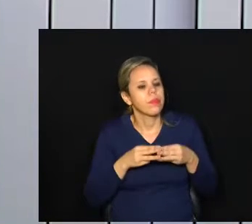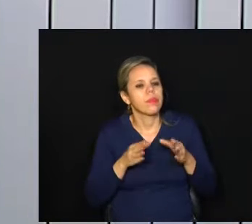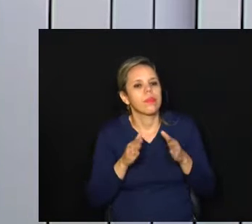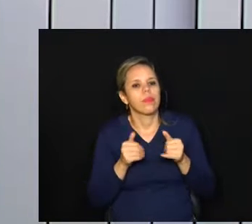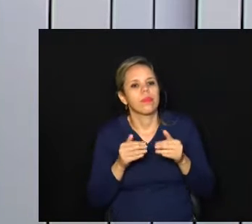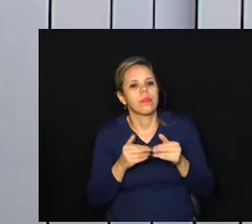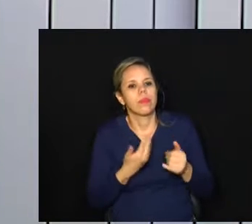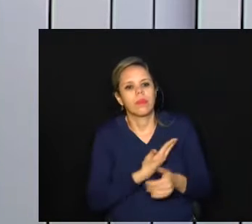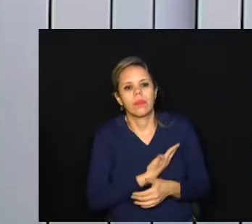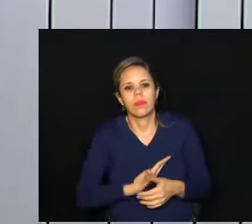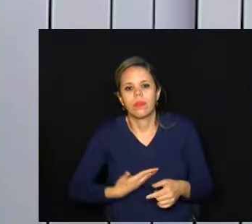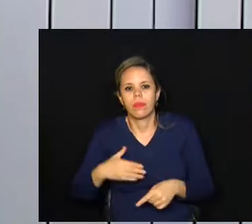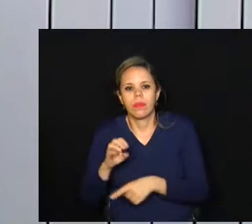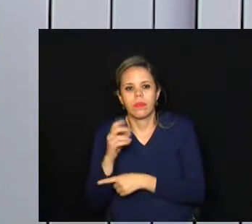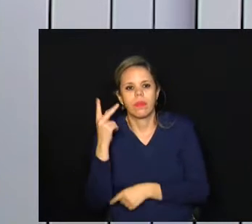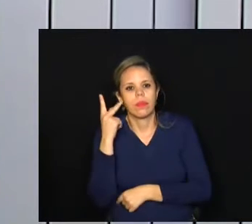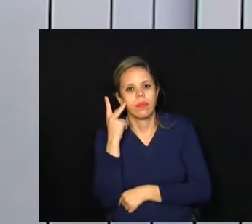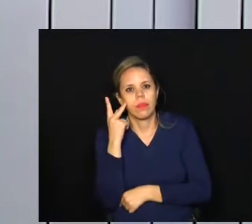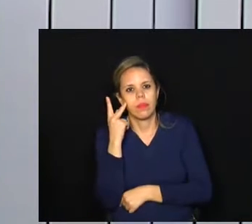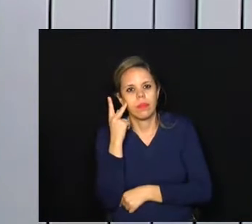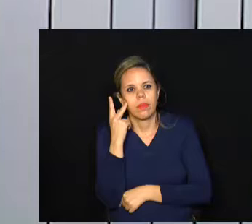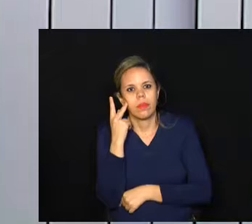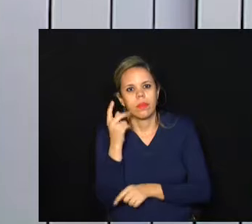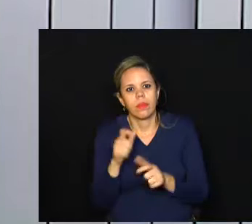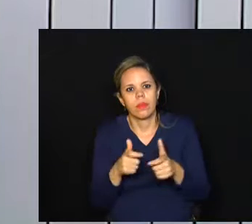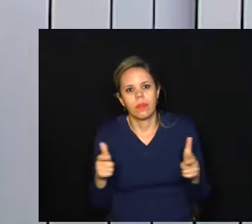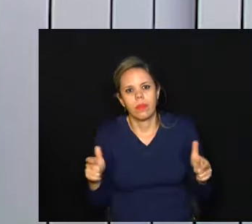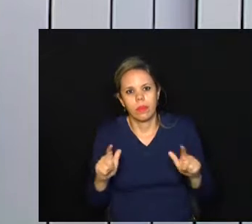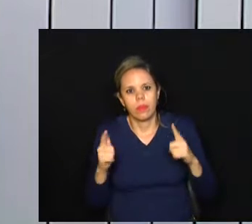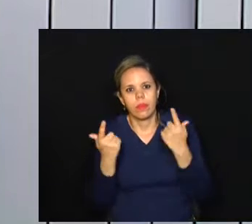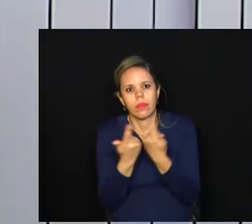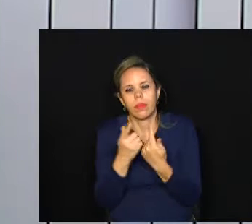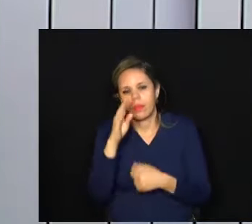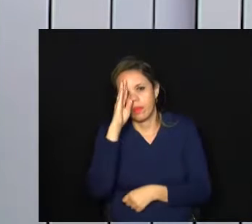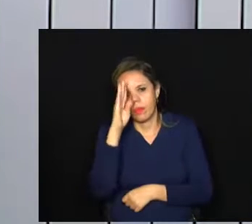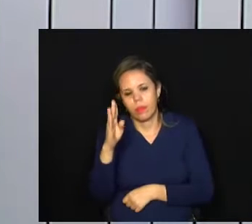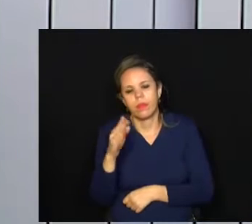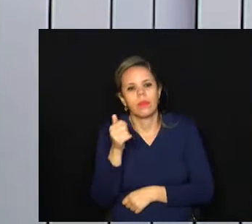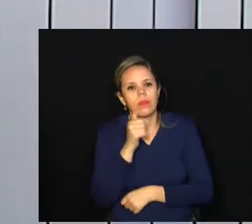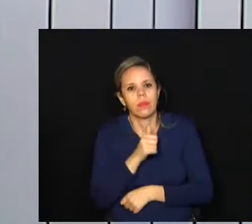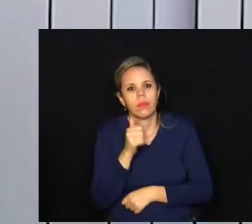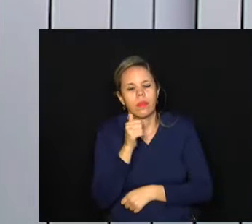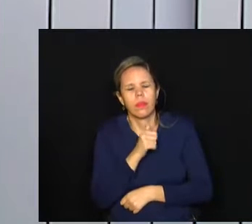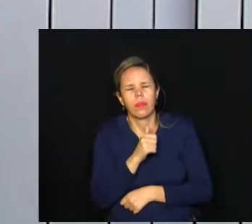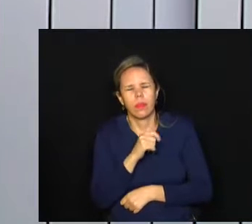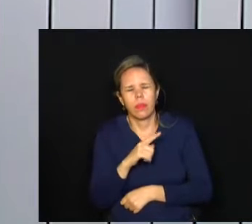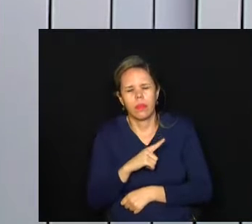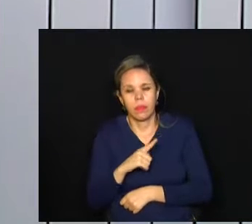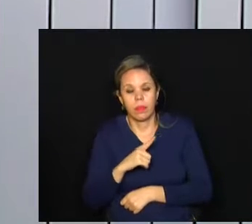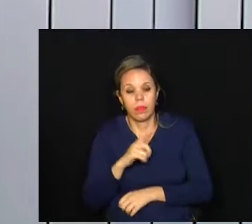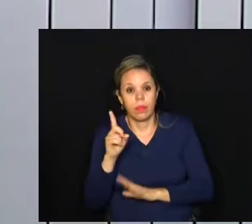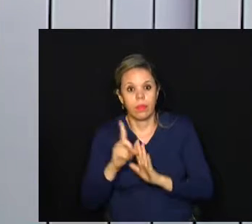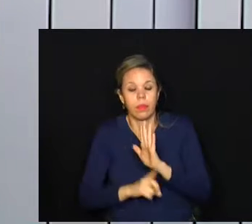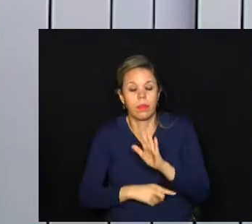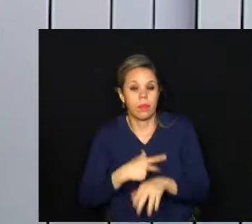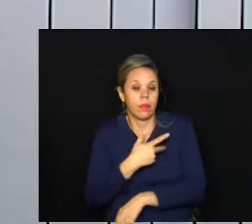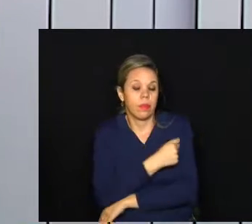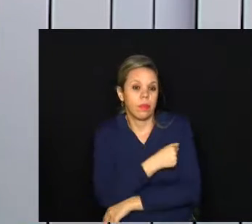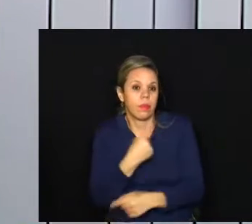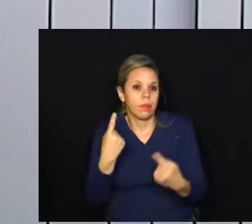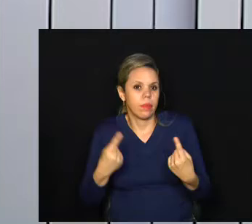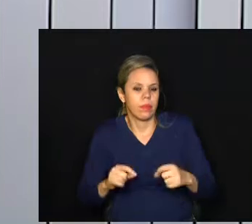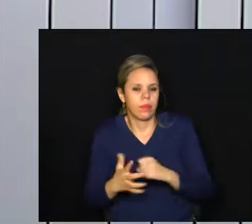para o governo do estado de São Paulo ampliar os grupos prioritários de mulheres que têm direito a se vacinar contra